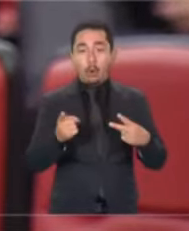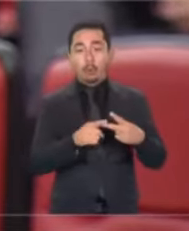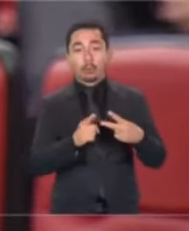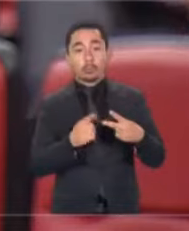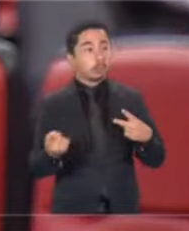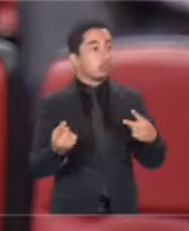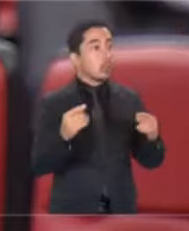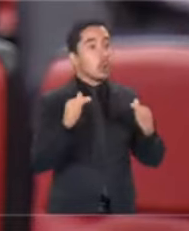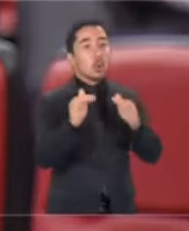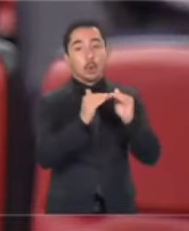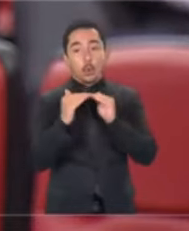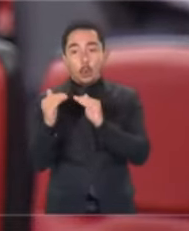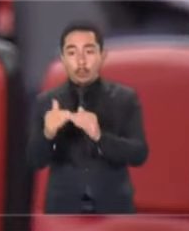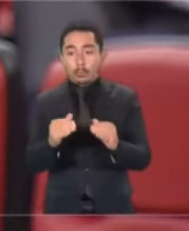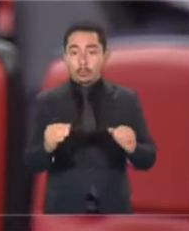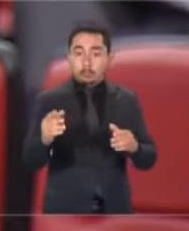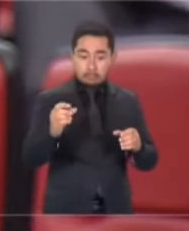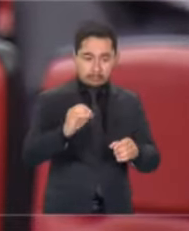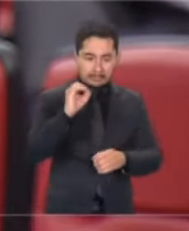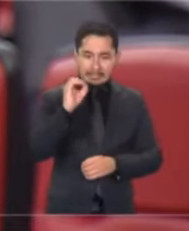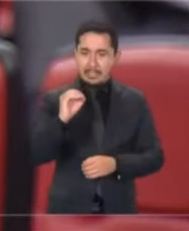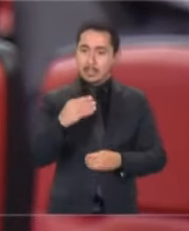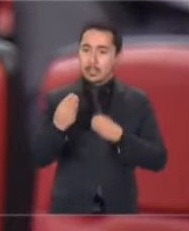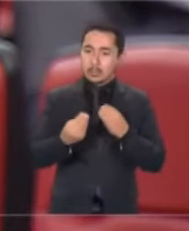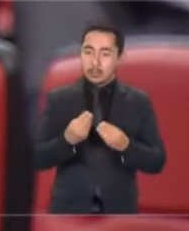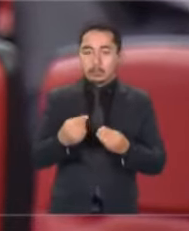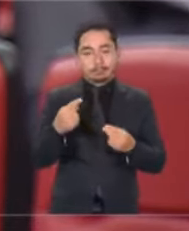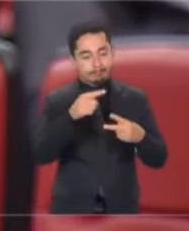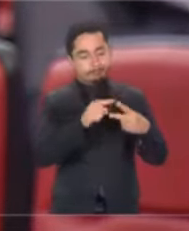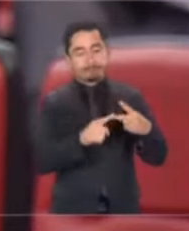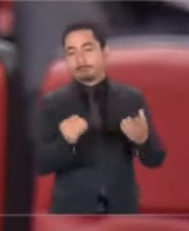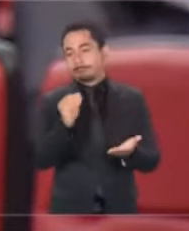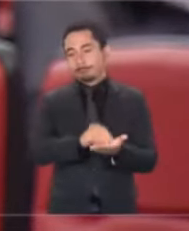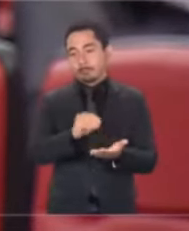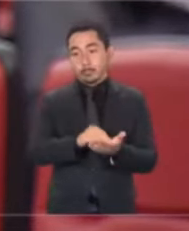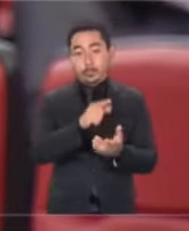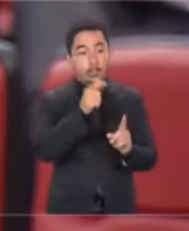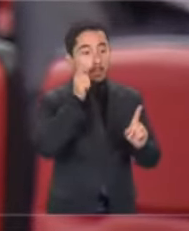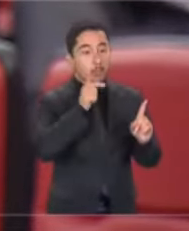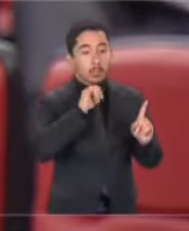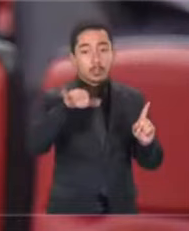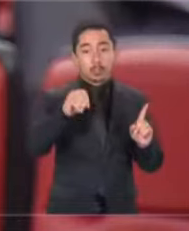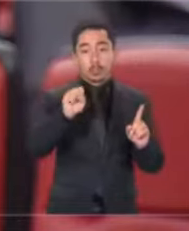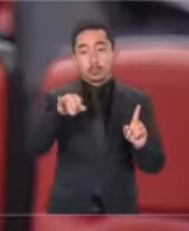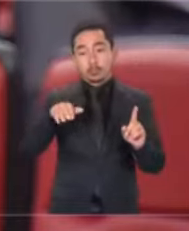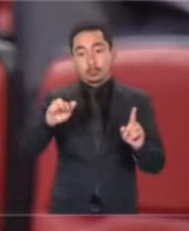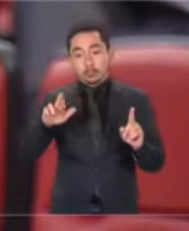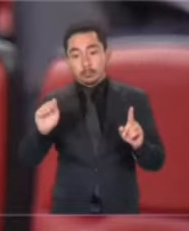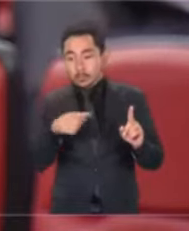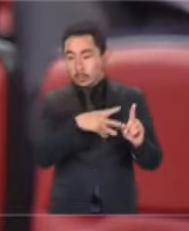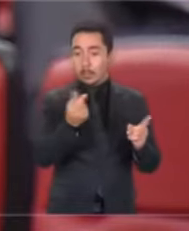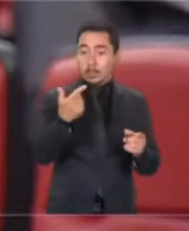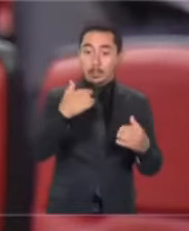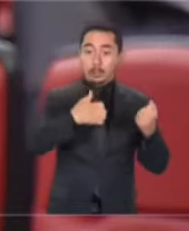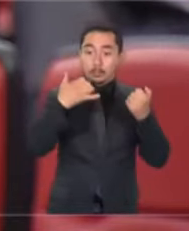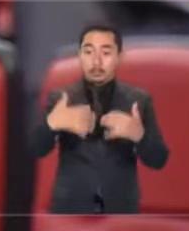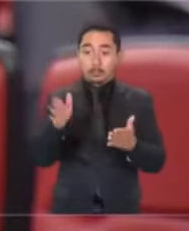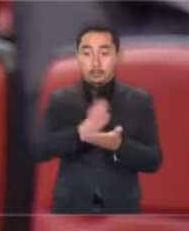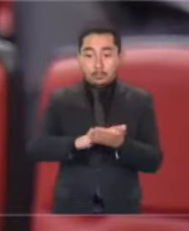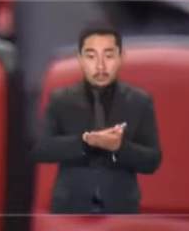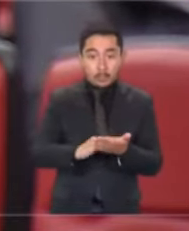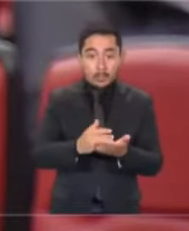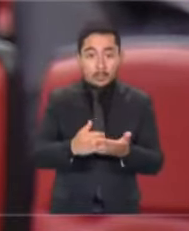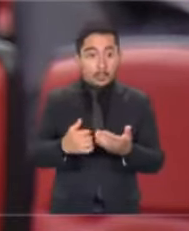foi essa nenhuma das condutas que foram tomadas pela senhora Josimara. Na verdade, o fato da senhora Josimara não ter prestado